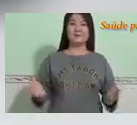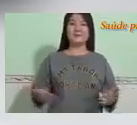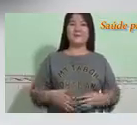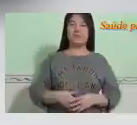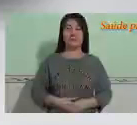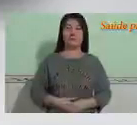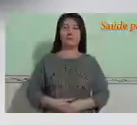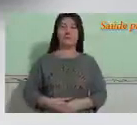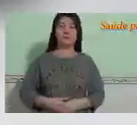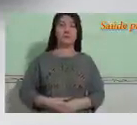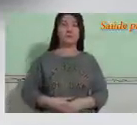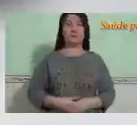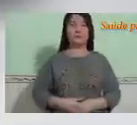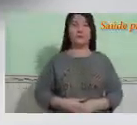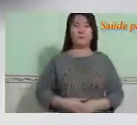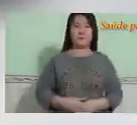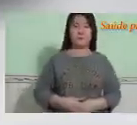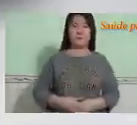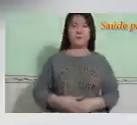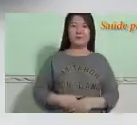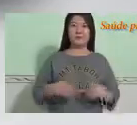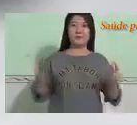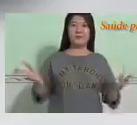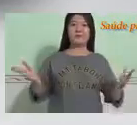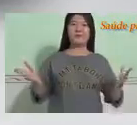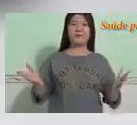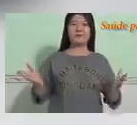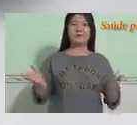a desnutrição ou a obesidade infantil.